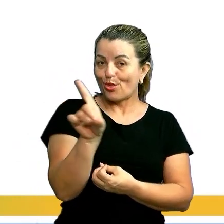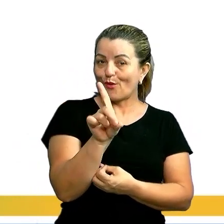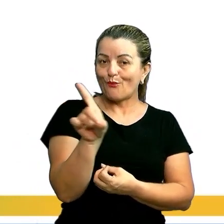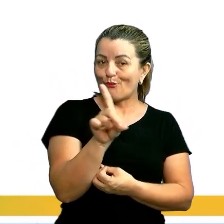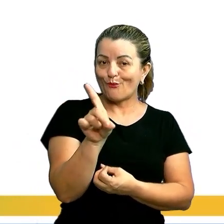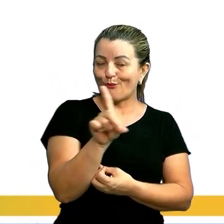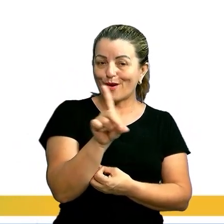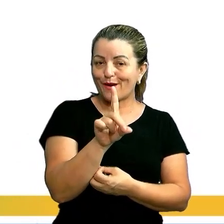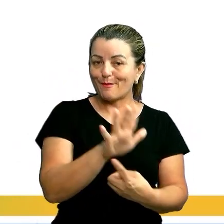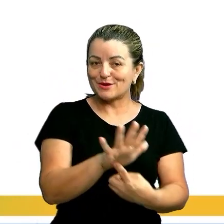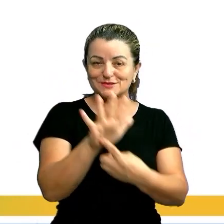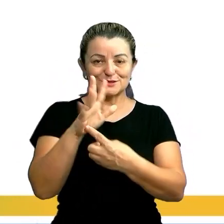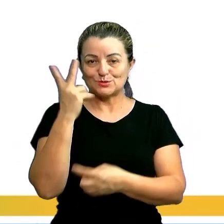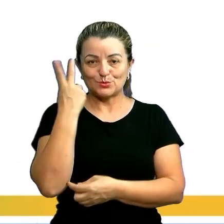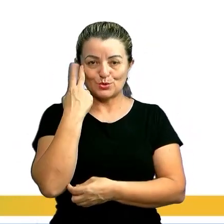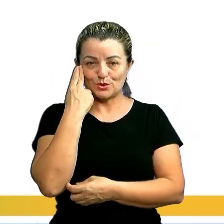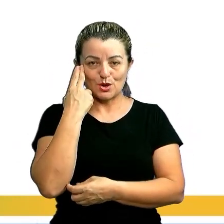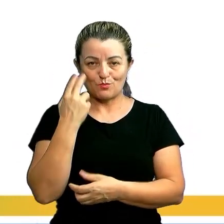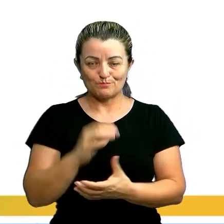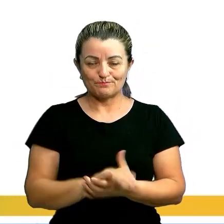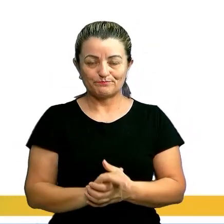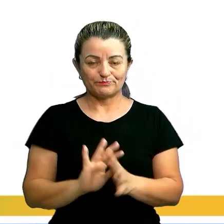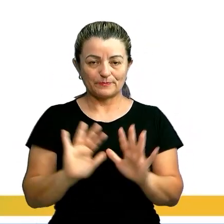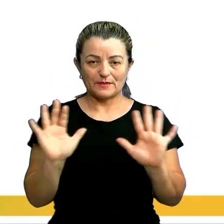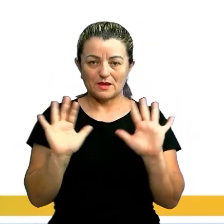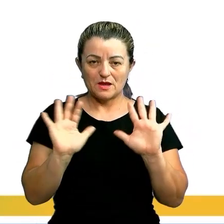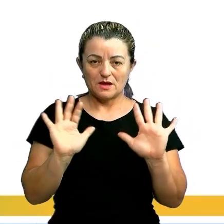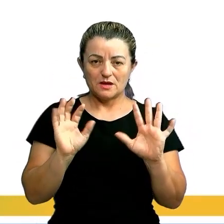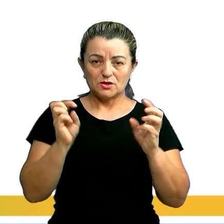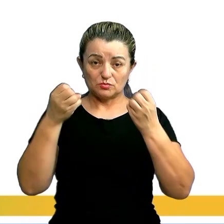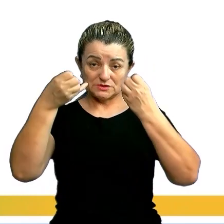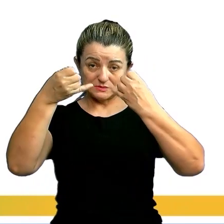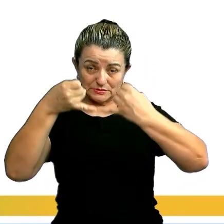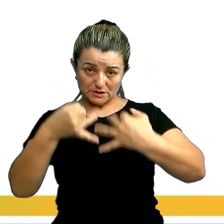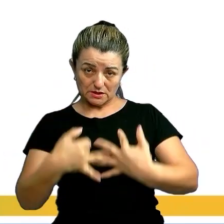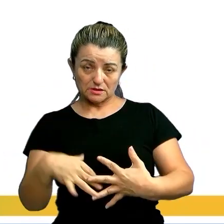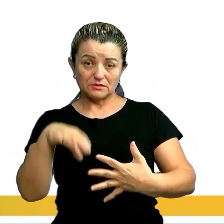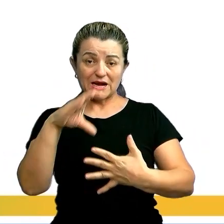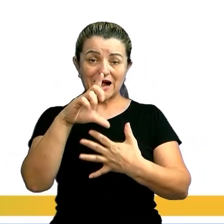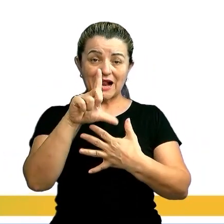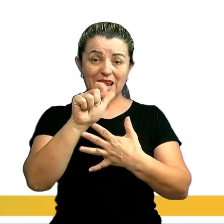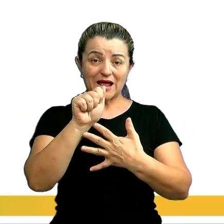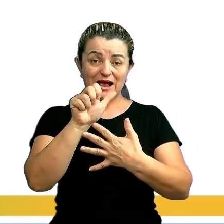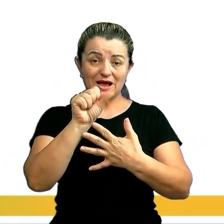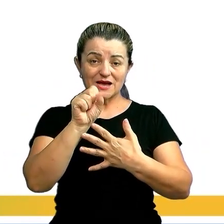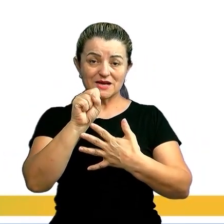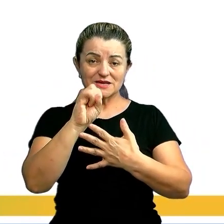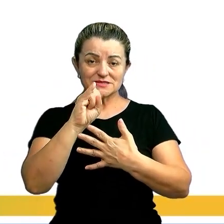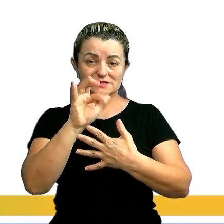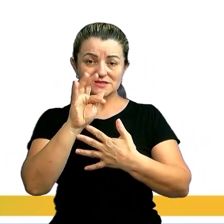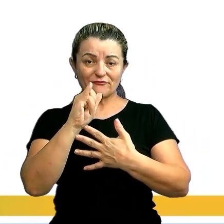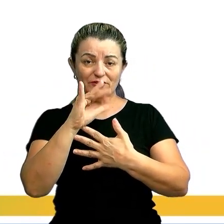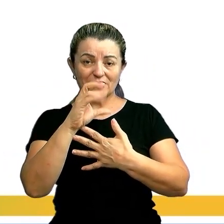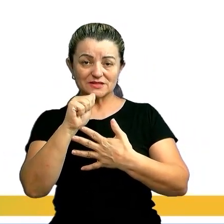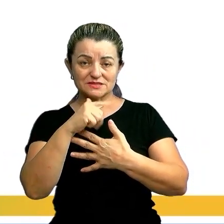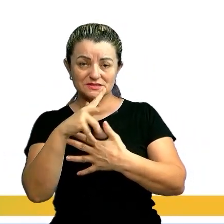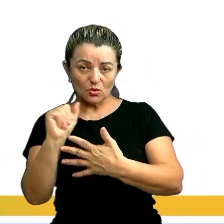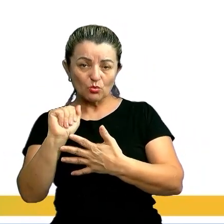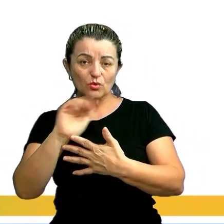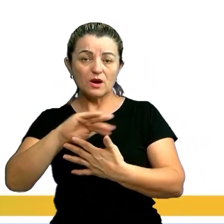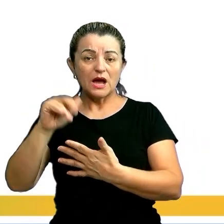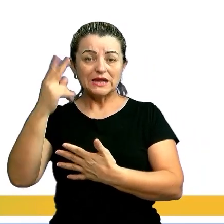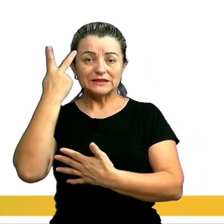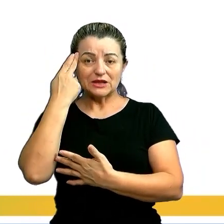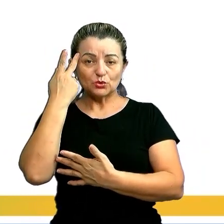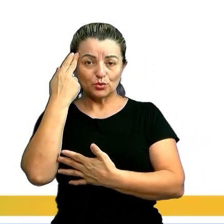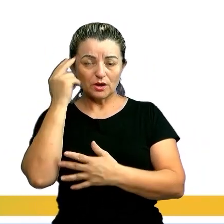classificação natural. Então, nós estamos falando de classificação natural. Essa classificação dada pelo